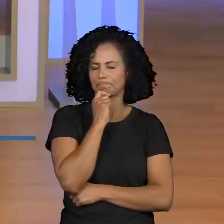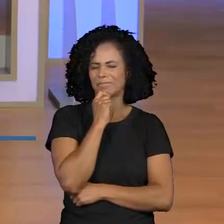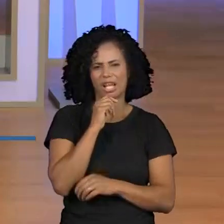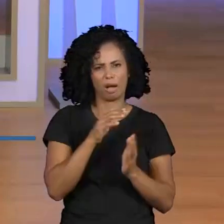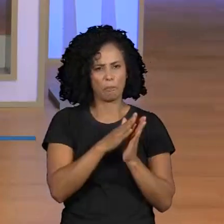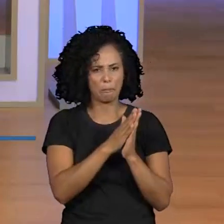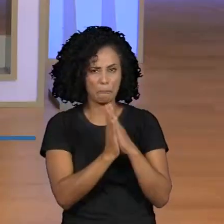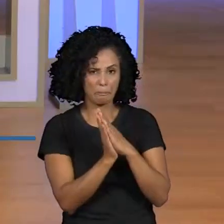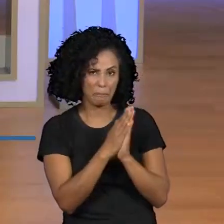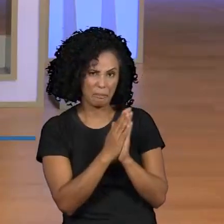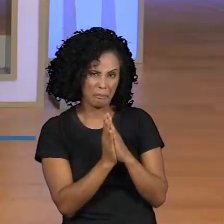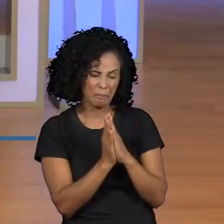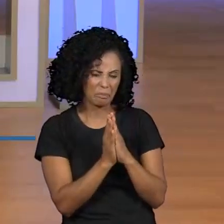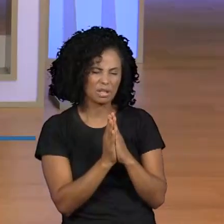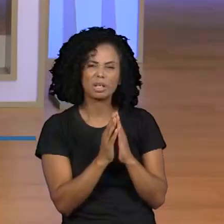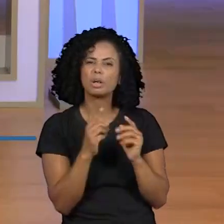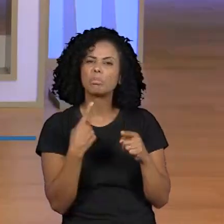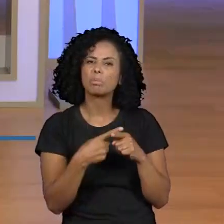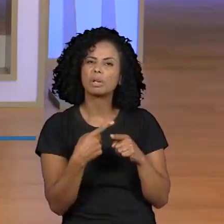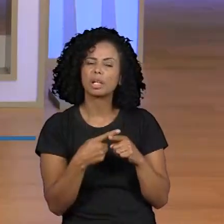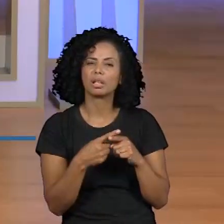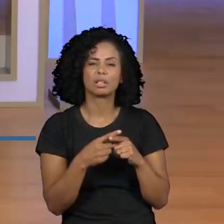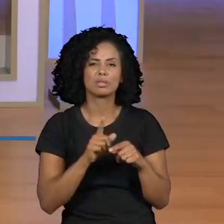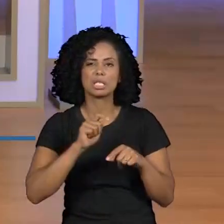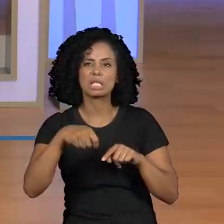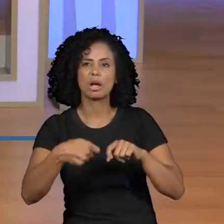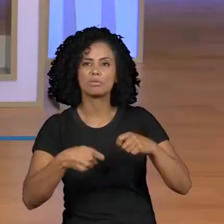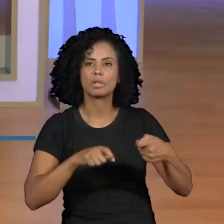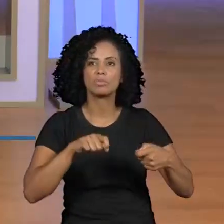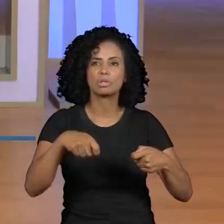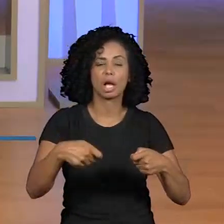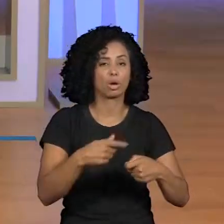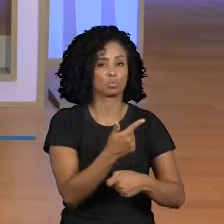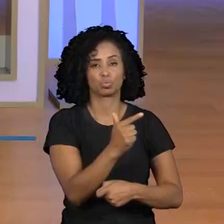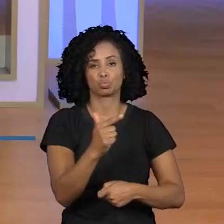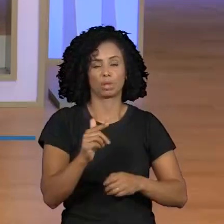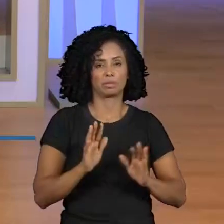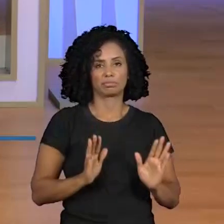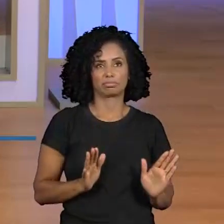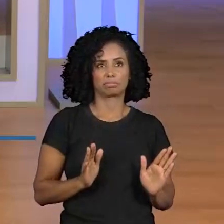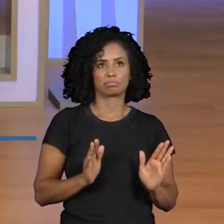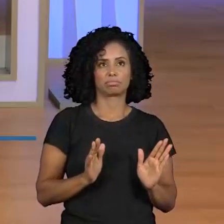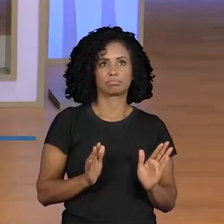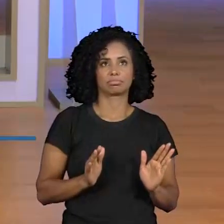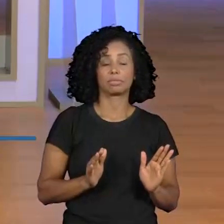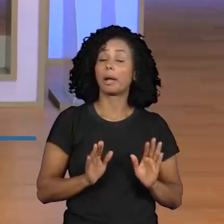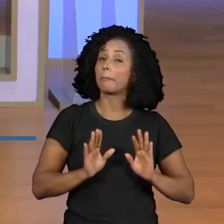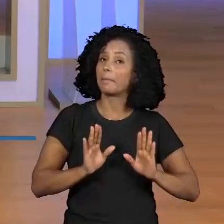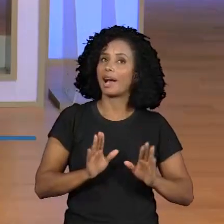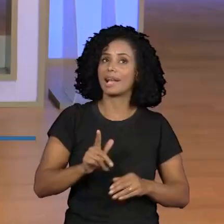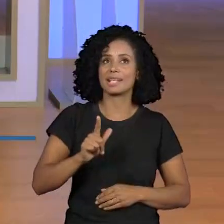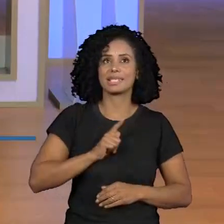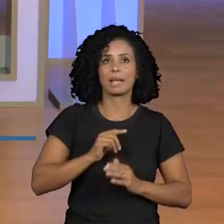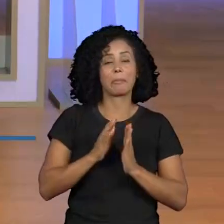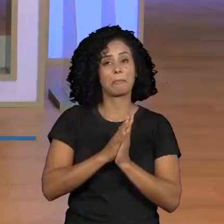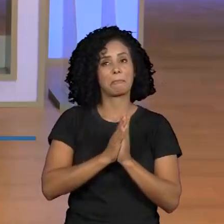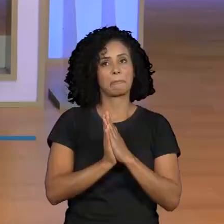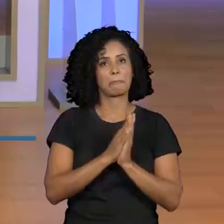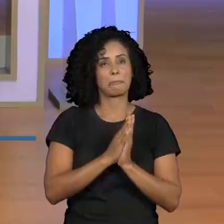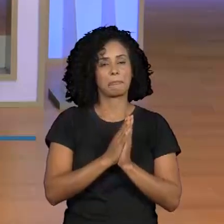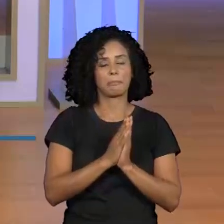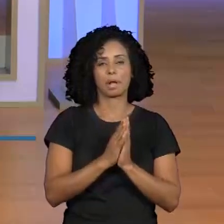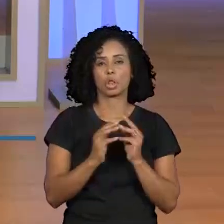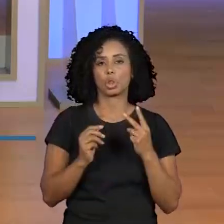bonecos? Porque a gente não tem nome ainda dos personagens. Mas eu tenho aqui, um super casal.